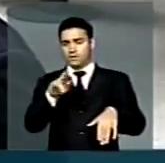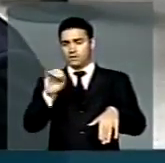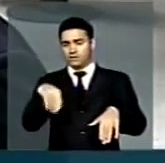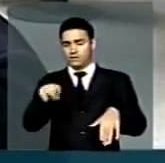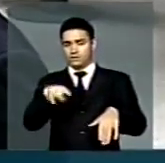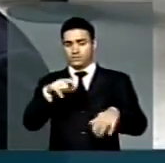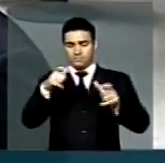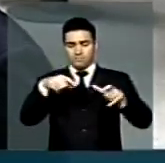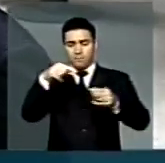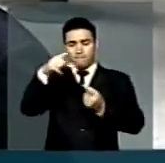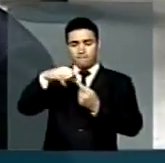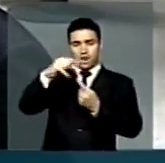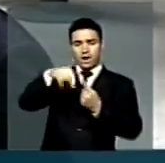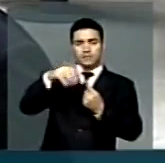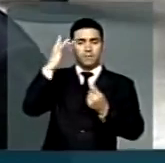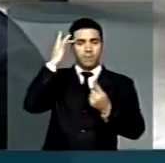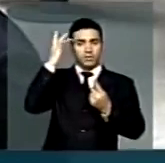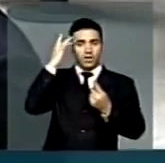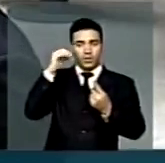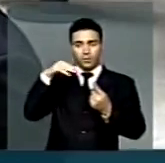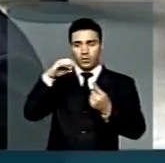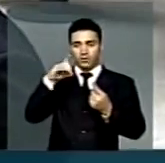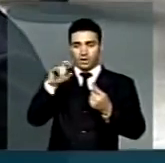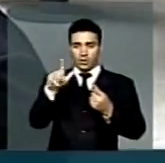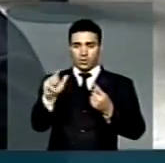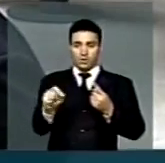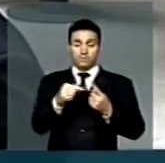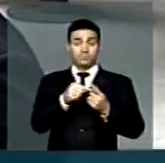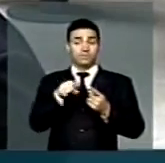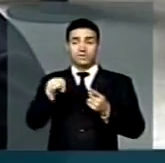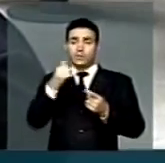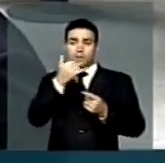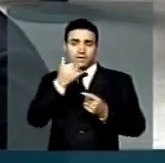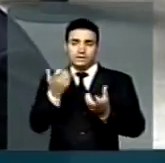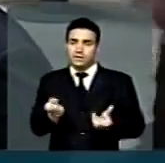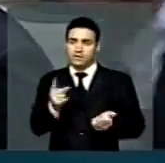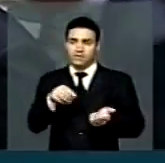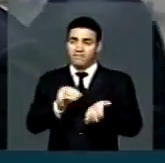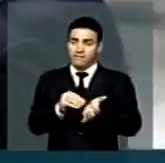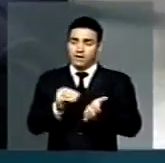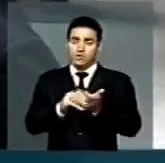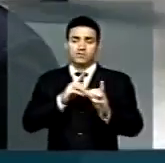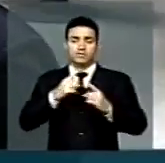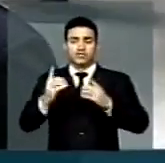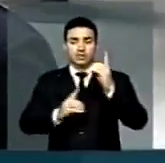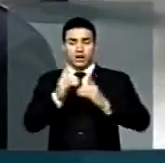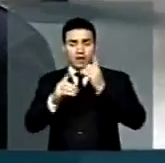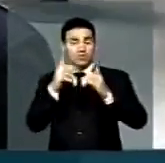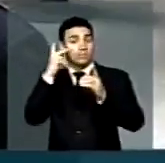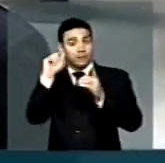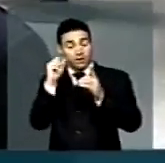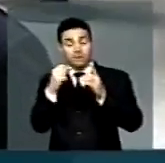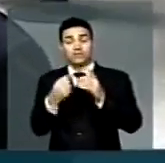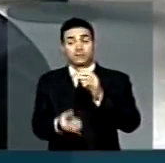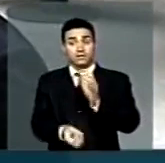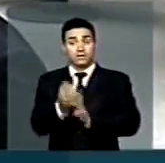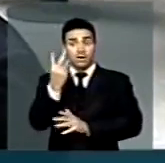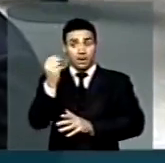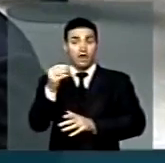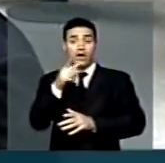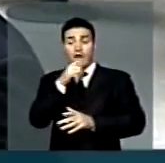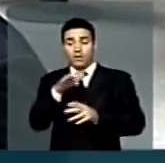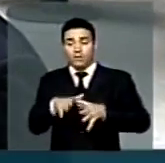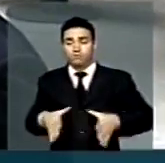Modelo. Nós não aceitamos a falta de diálogo para a construção da grande